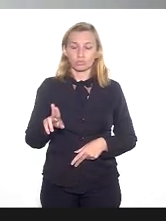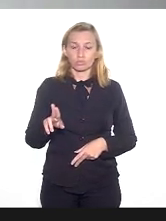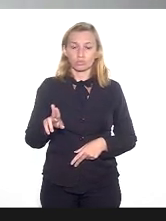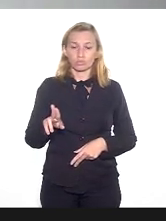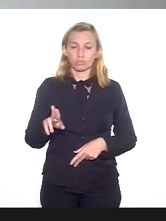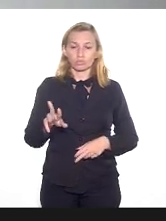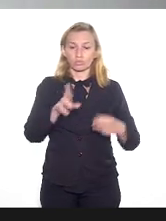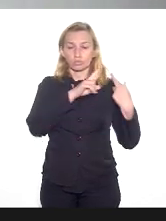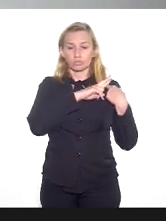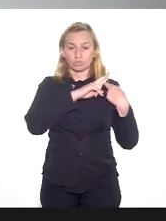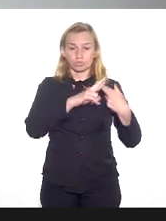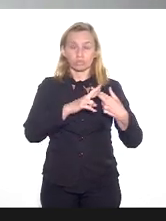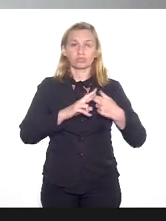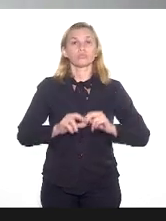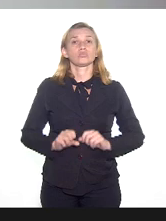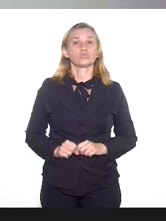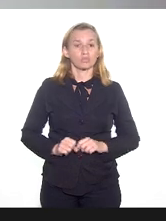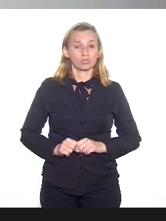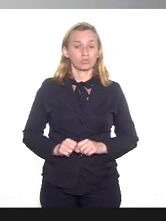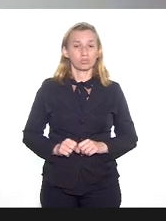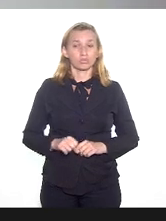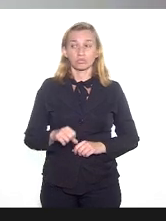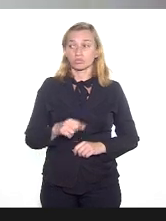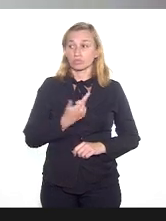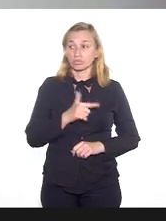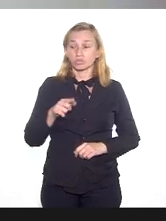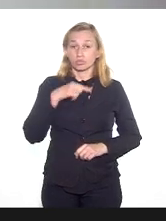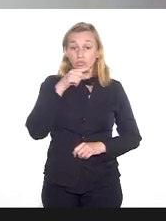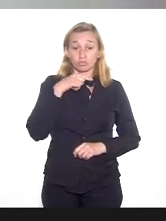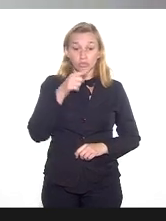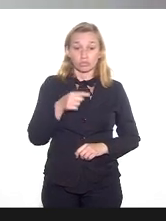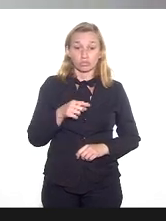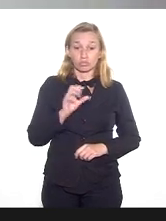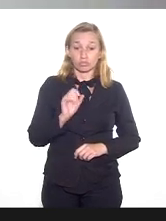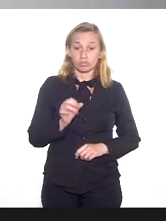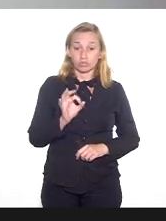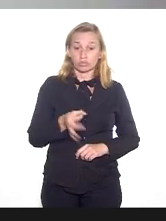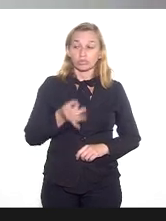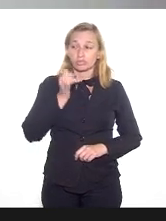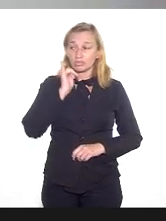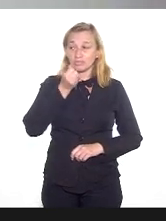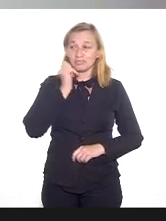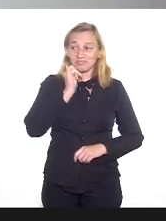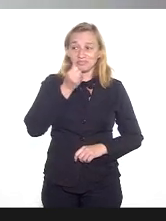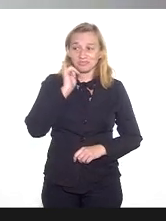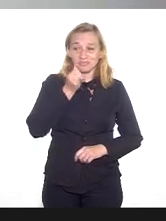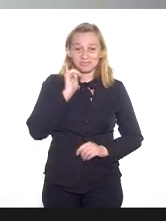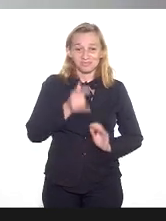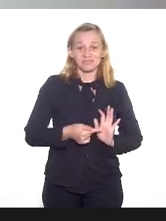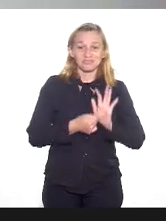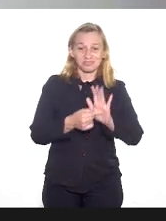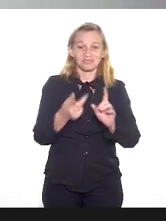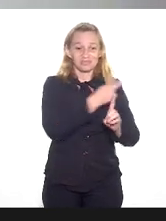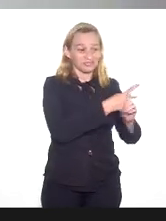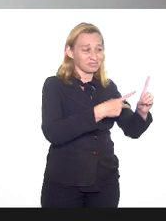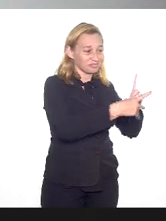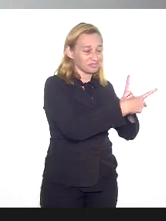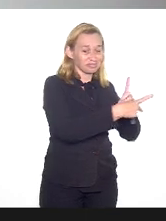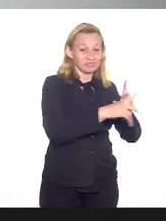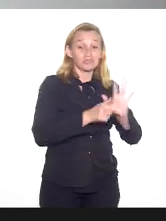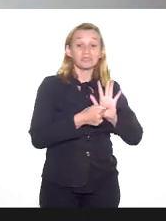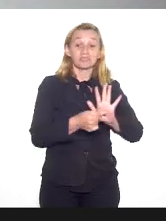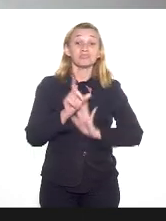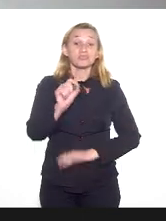suposta responsabilidade. Mas, sem dúvida nenhuma, esse relatório nos mostra, e a história do Rio Previdência nos mostra,